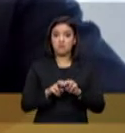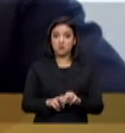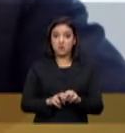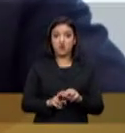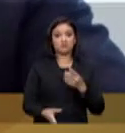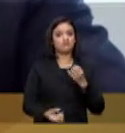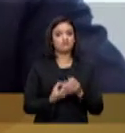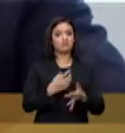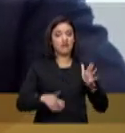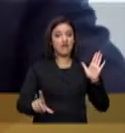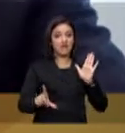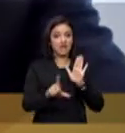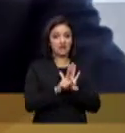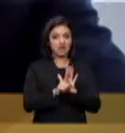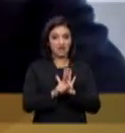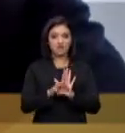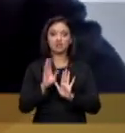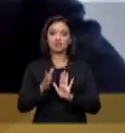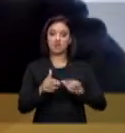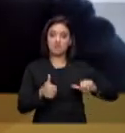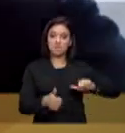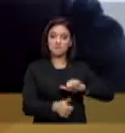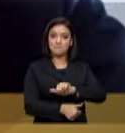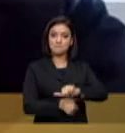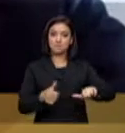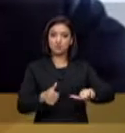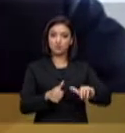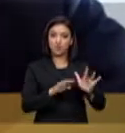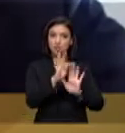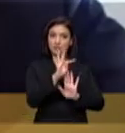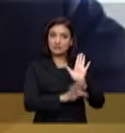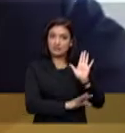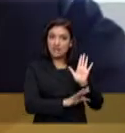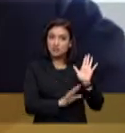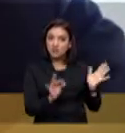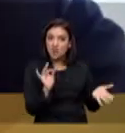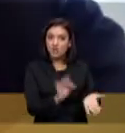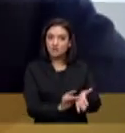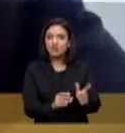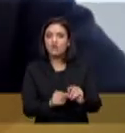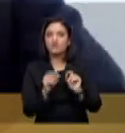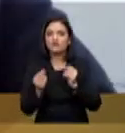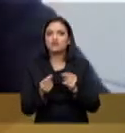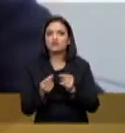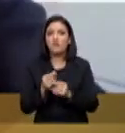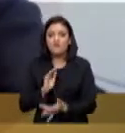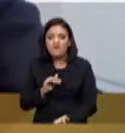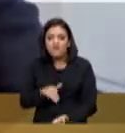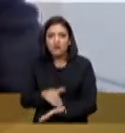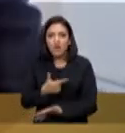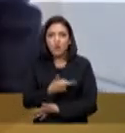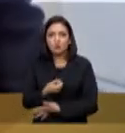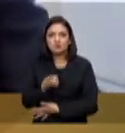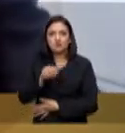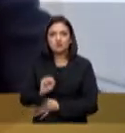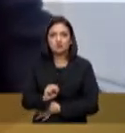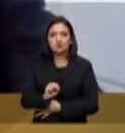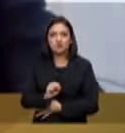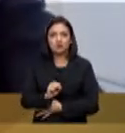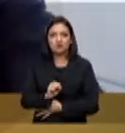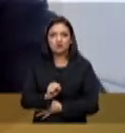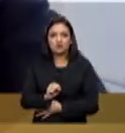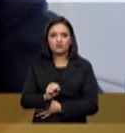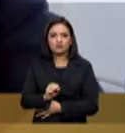uma lei que alterou o diploma original no apagar das luzes de 2018, quando esta ação já